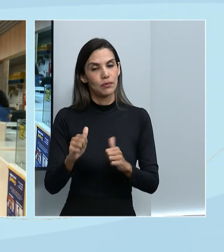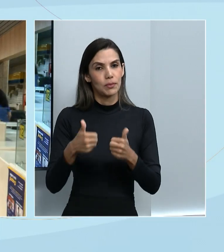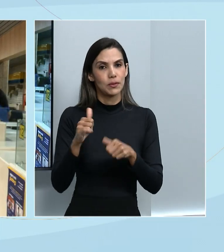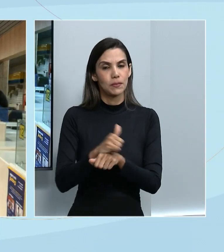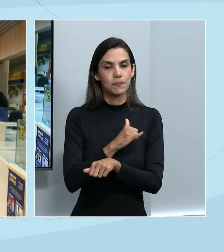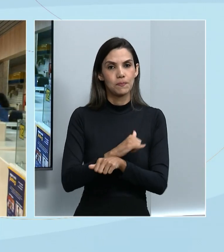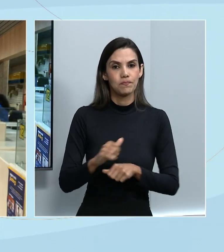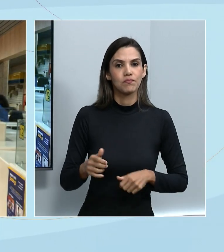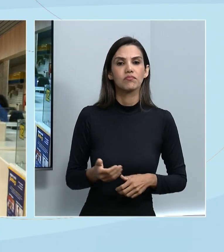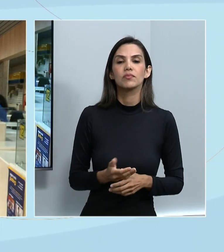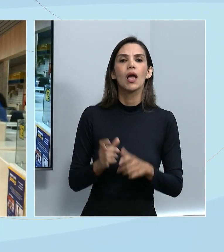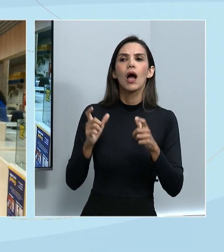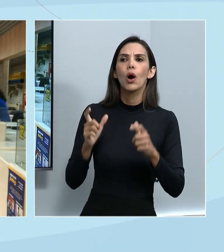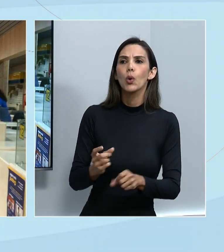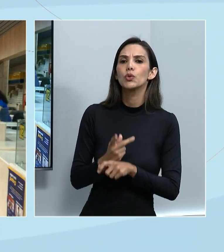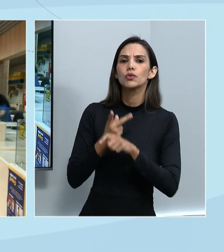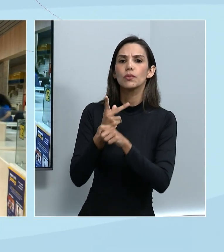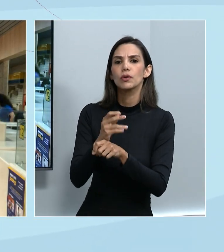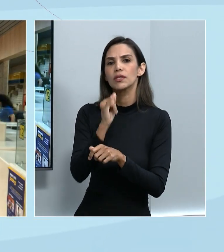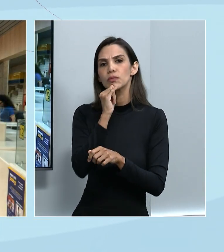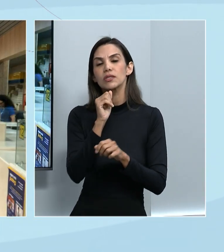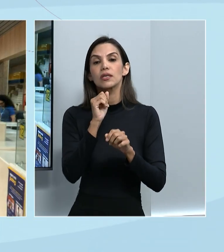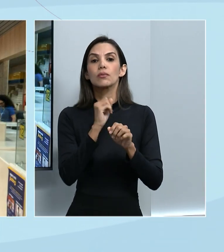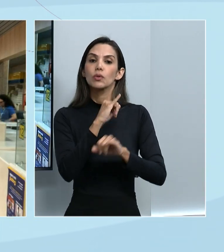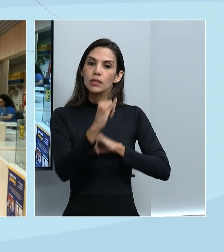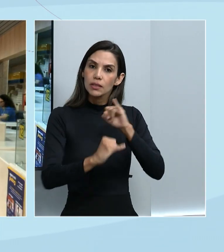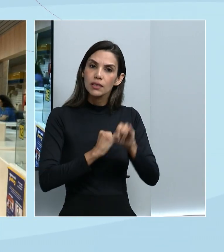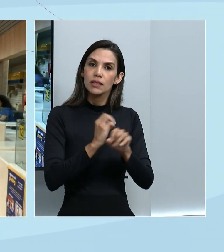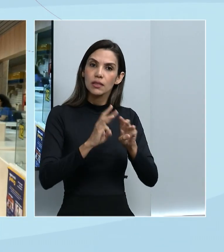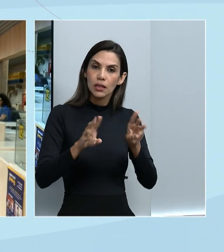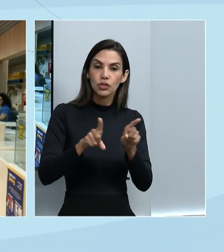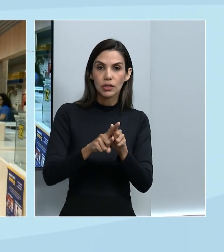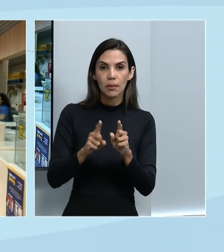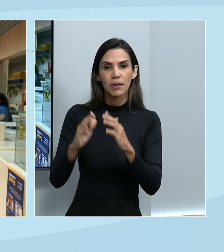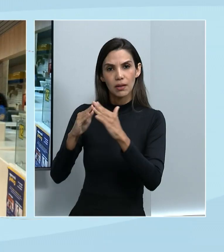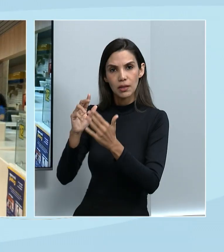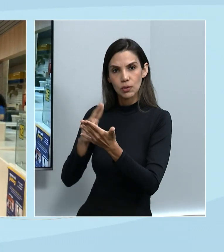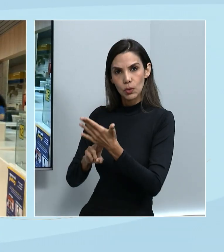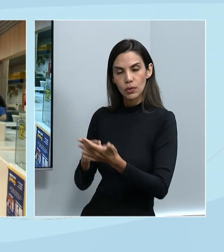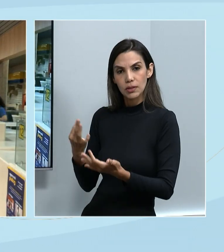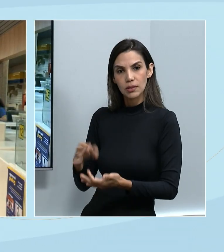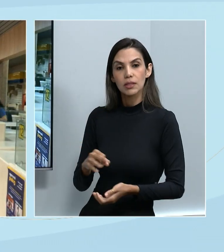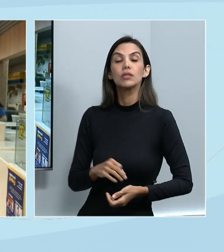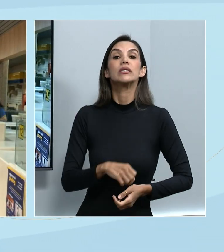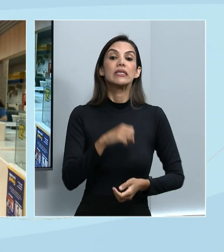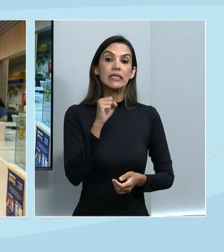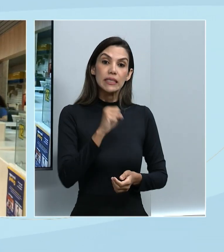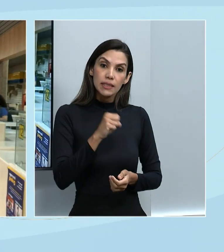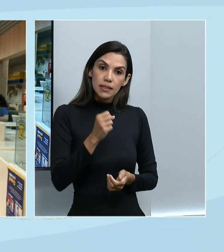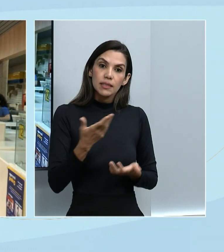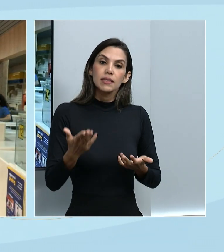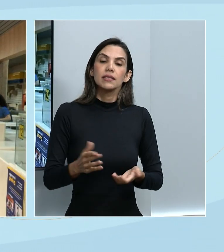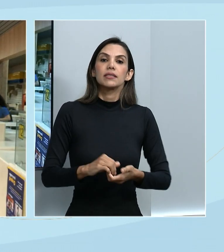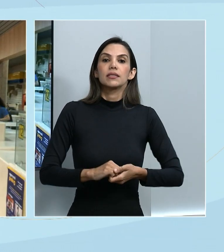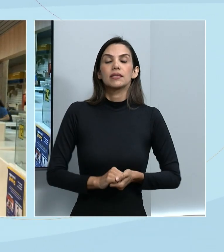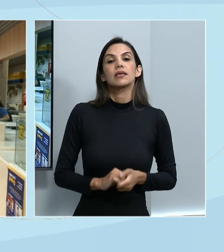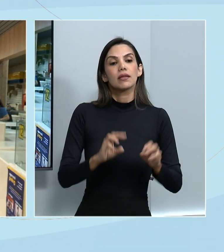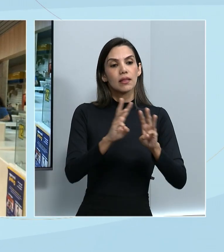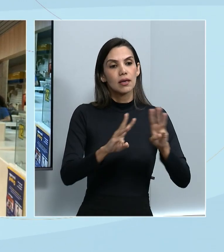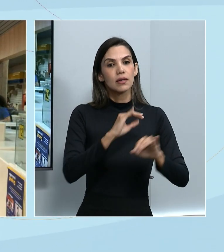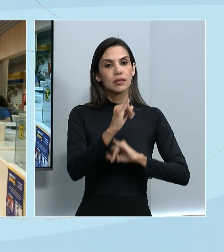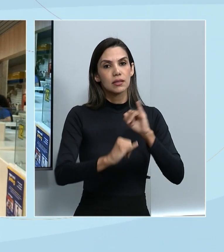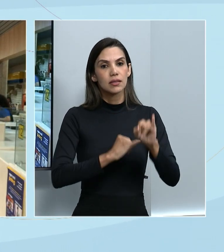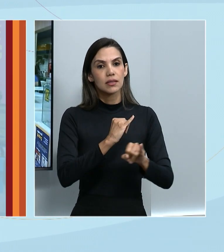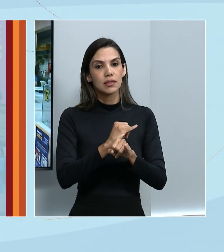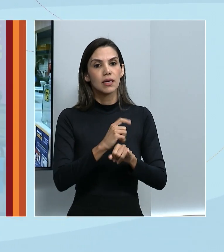as pessoas podem procurar? Porque eu sei que pode ser na internet e também na agência do Correio, correto? Exato. Nos nossos meios digitais, a gente tem o